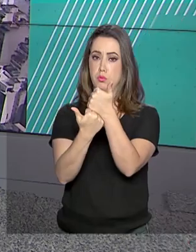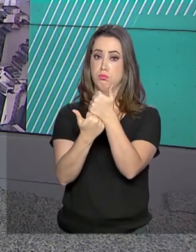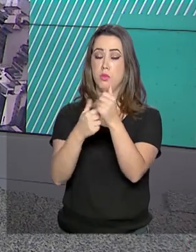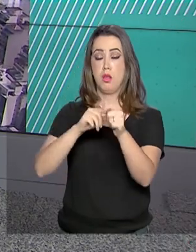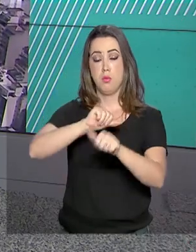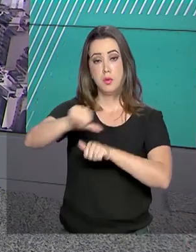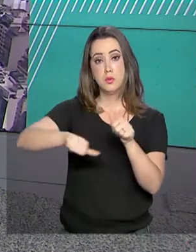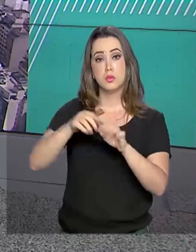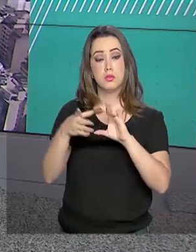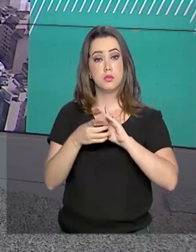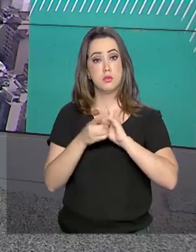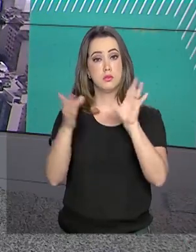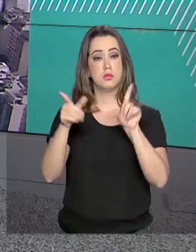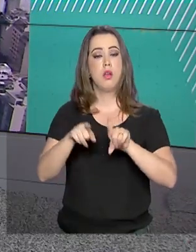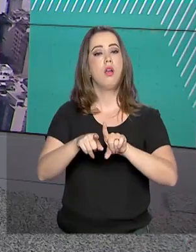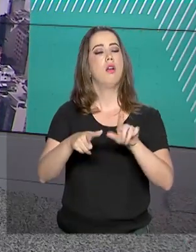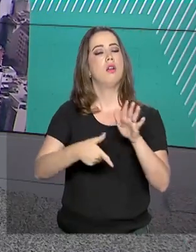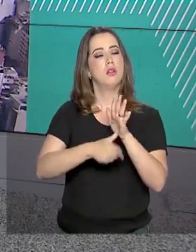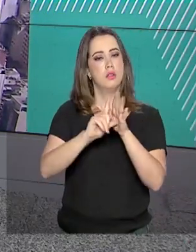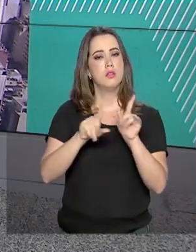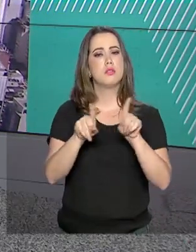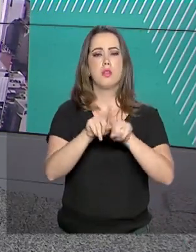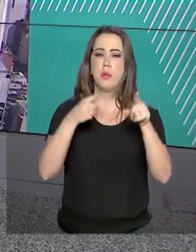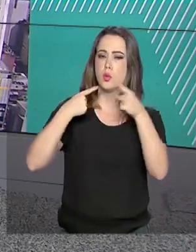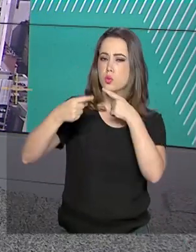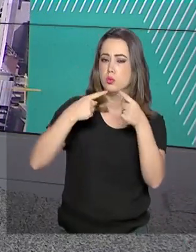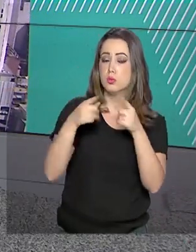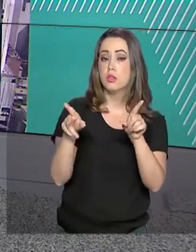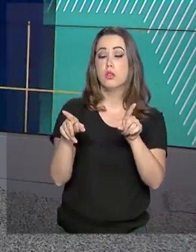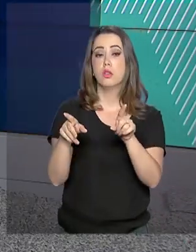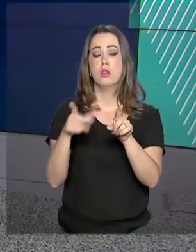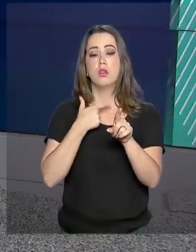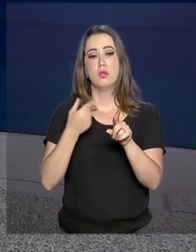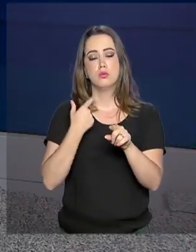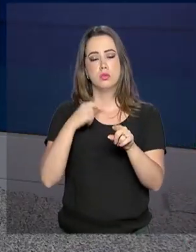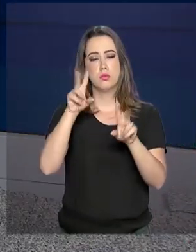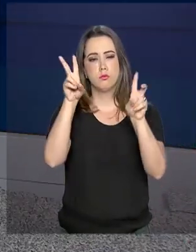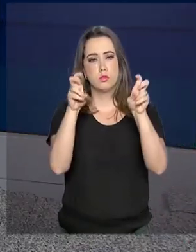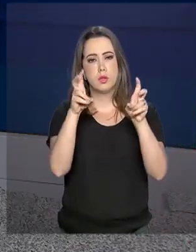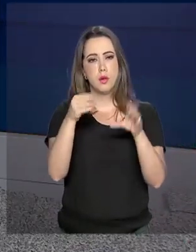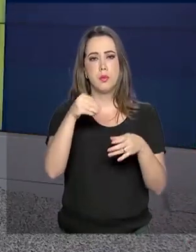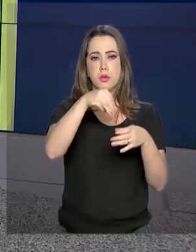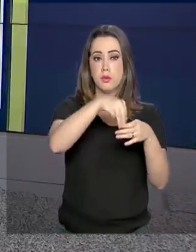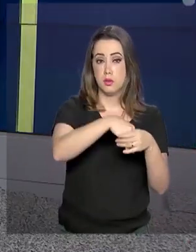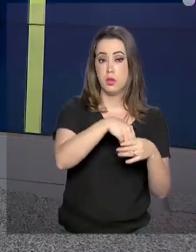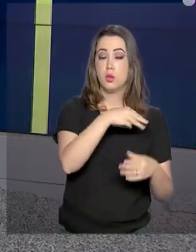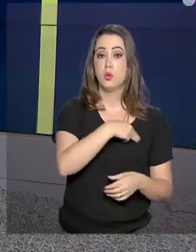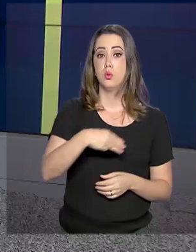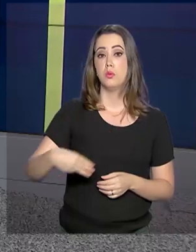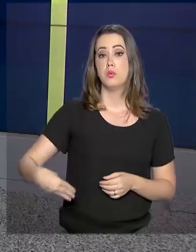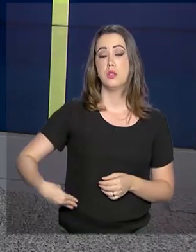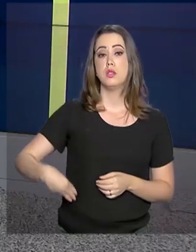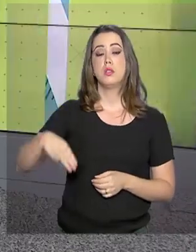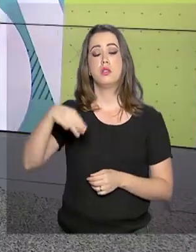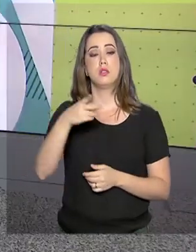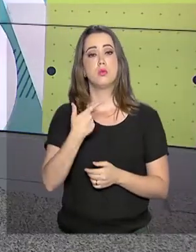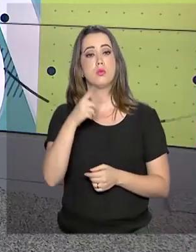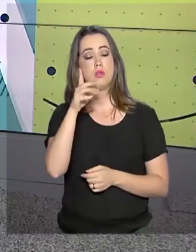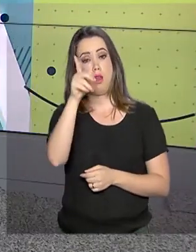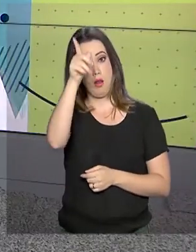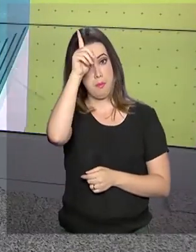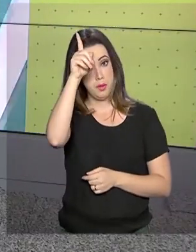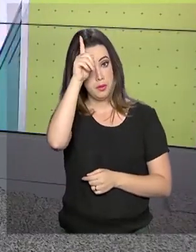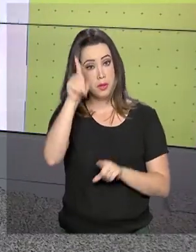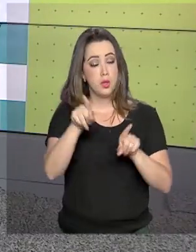mais cedo o assunto também repercutiu no encontro entre o ministro dos negócios estrangeiros da alemanha rico mas e o